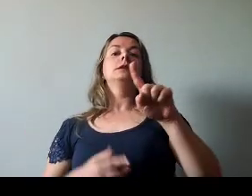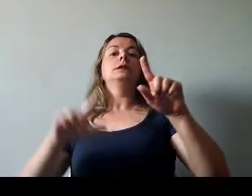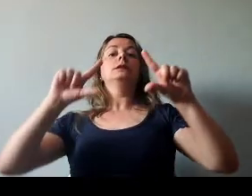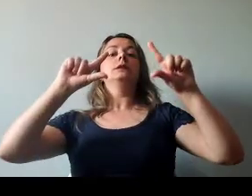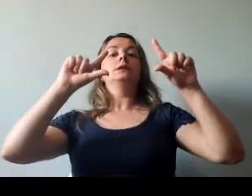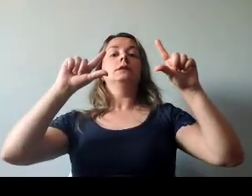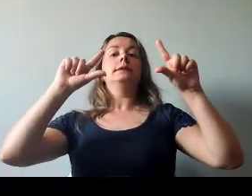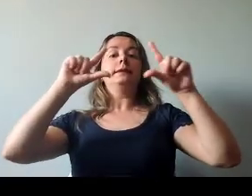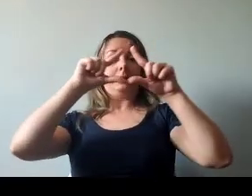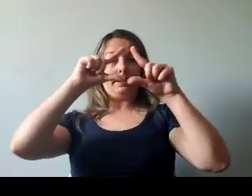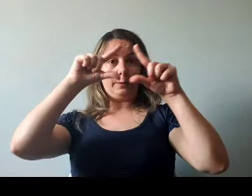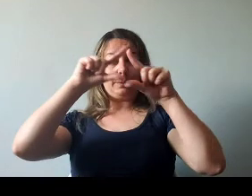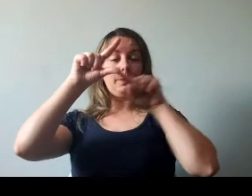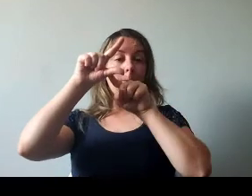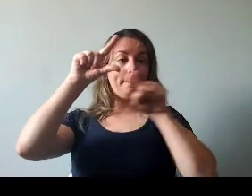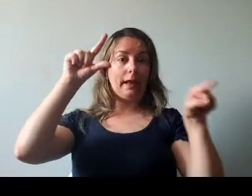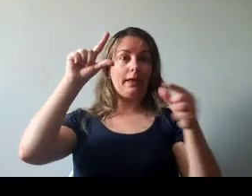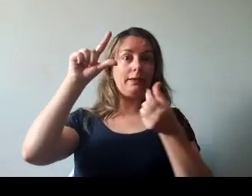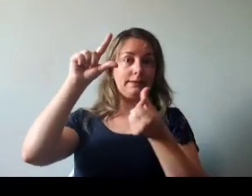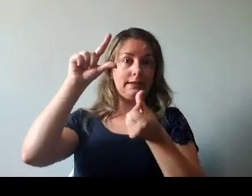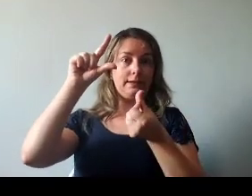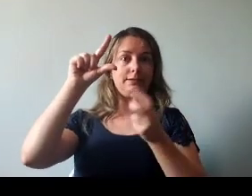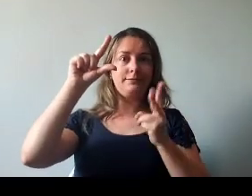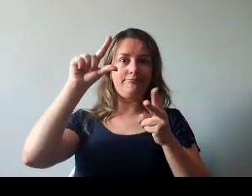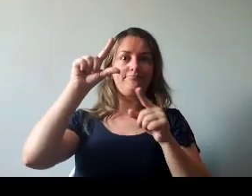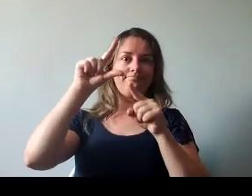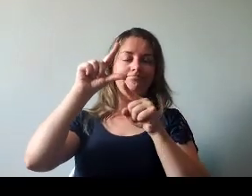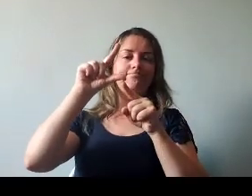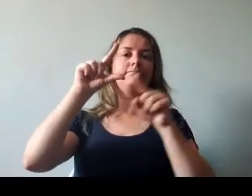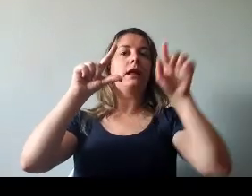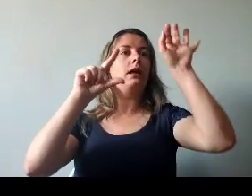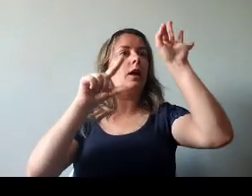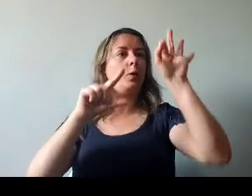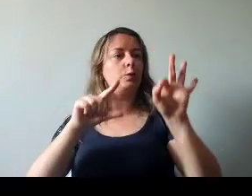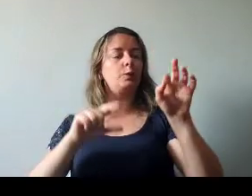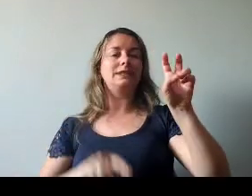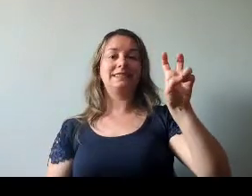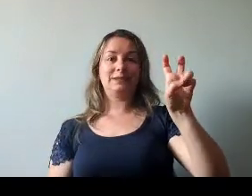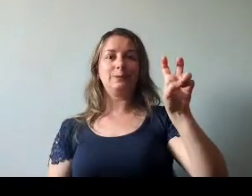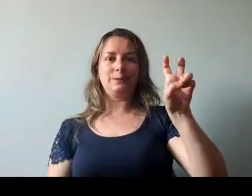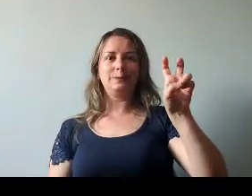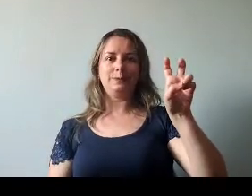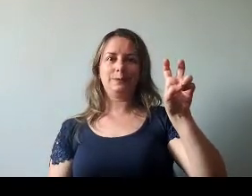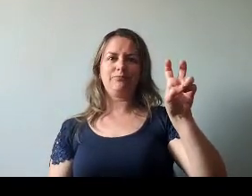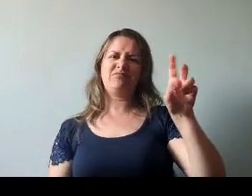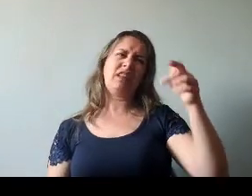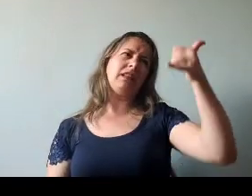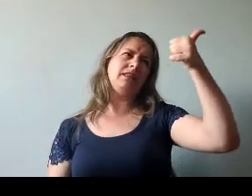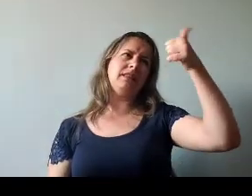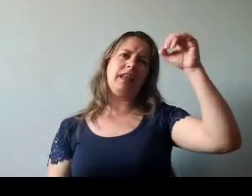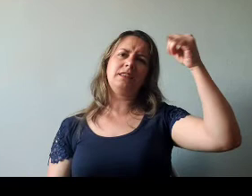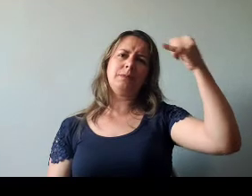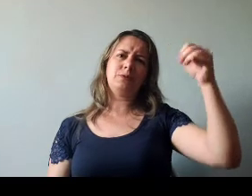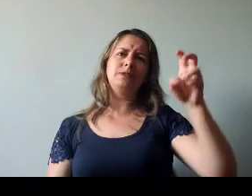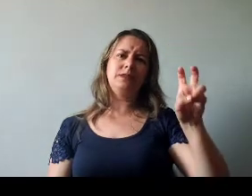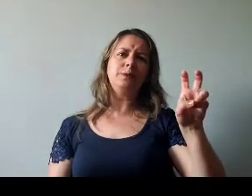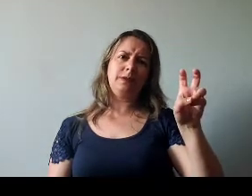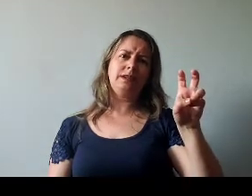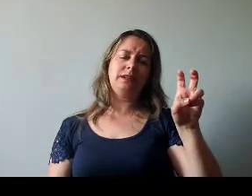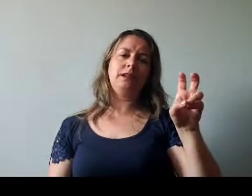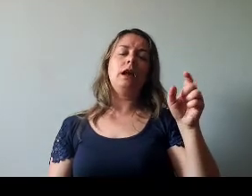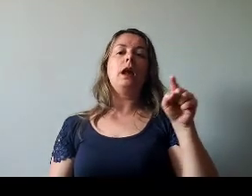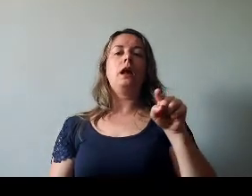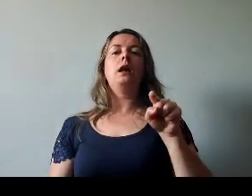a base é 6 e a altura é 5, né? Que é o 10 menos 5 aqui, ó. Então, vai